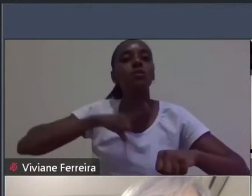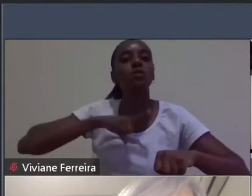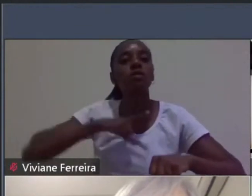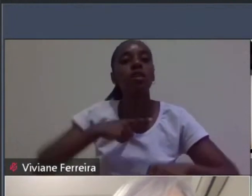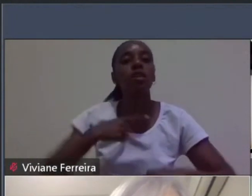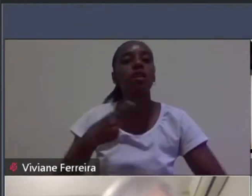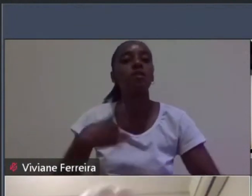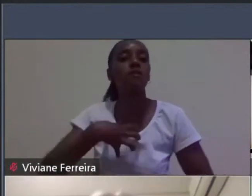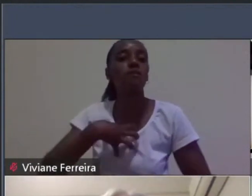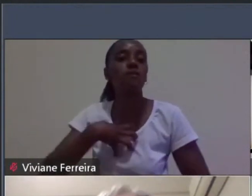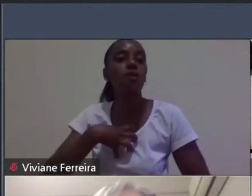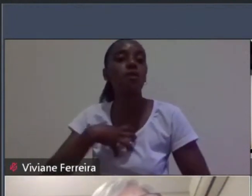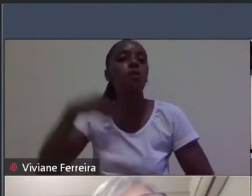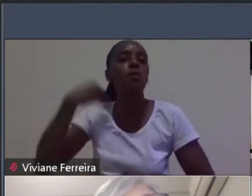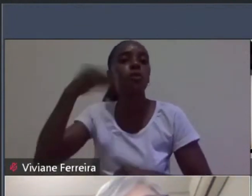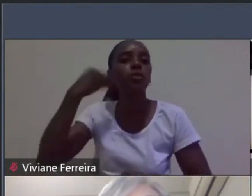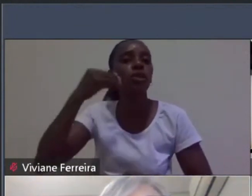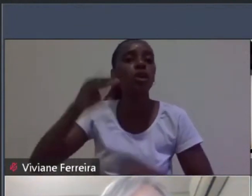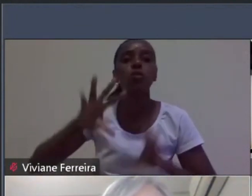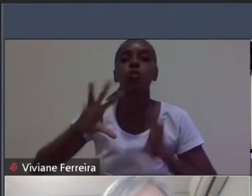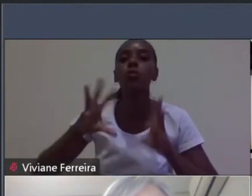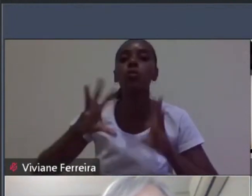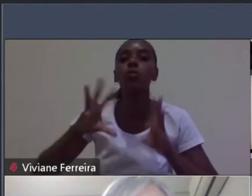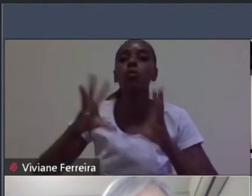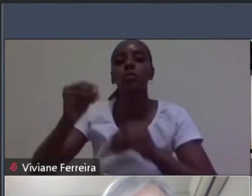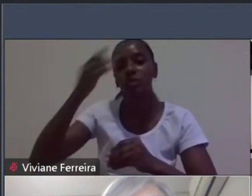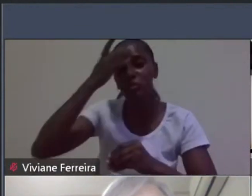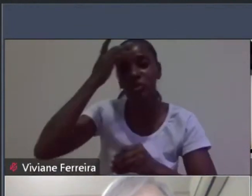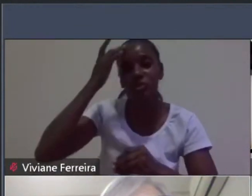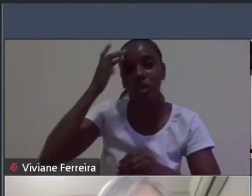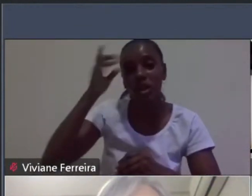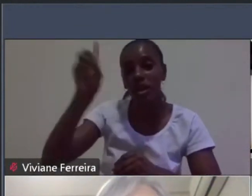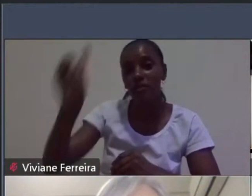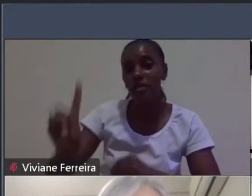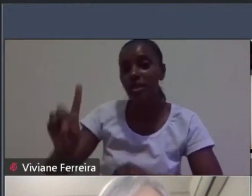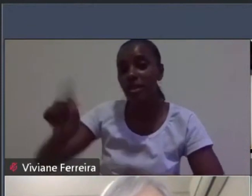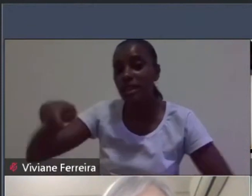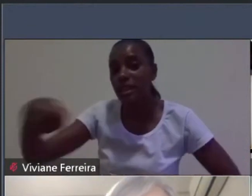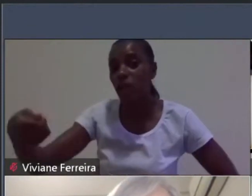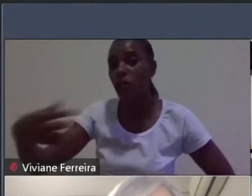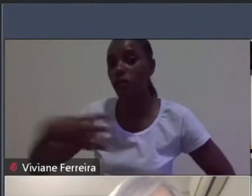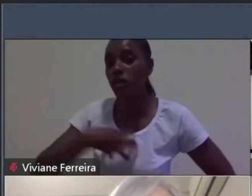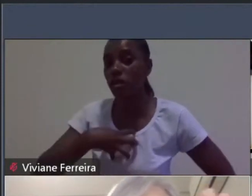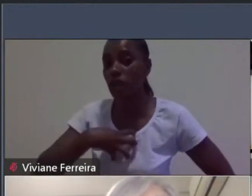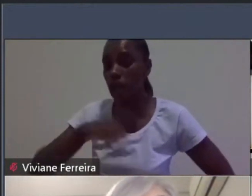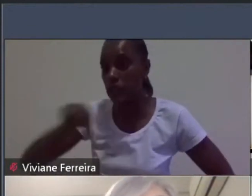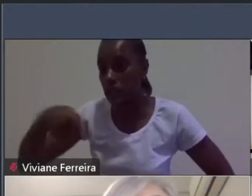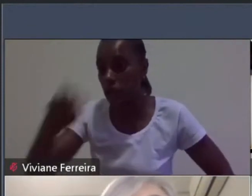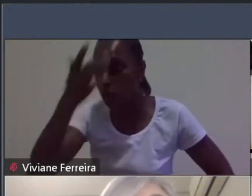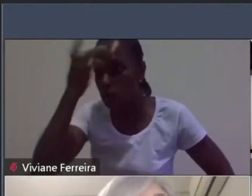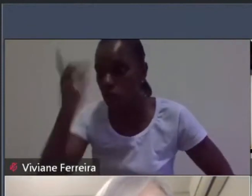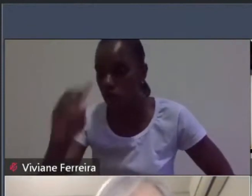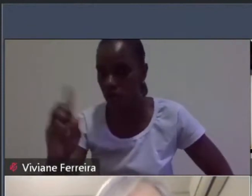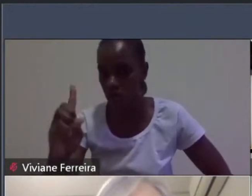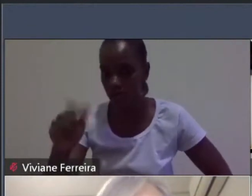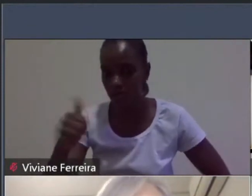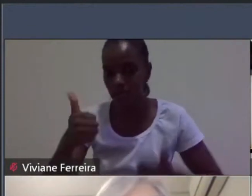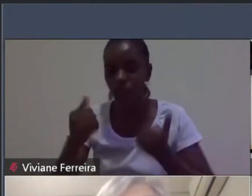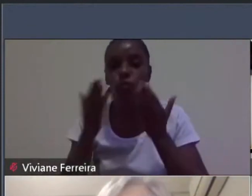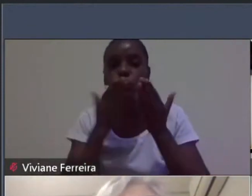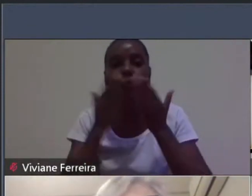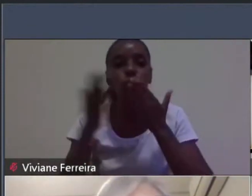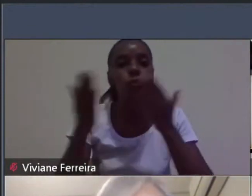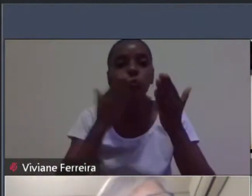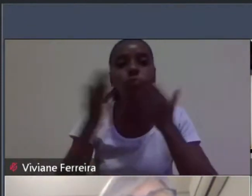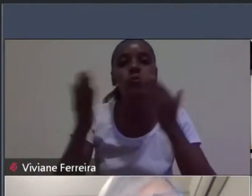oportunidade para todas as pessoas. E a deficiência é uma característica, não é a pessoa inteira. Um beijo gigante,